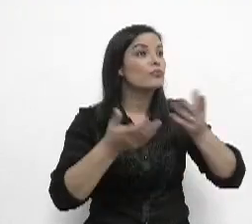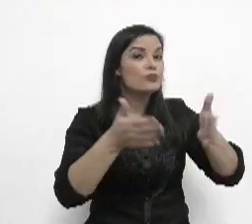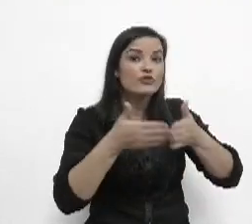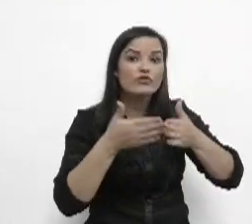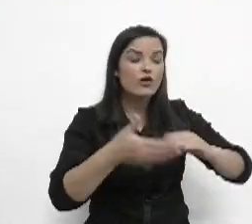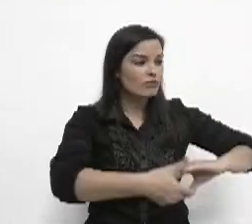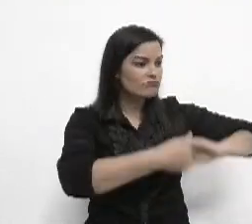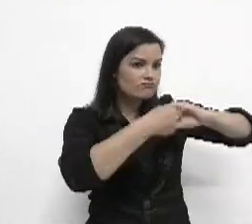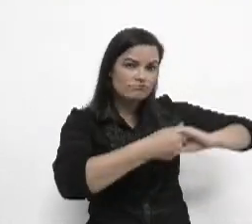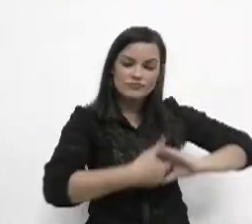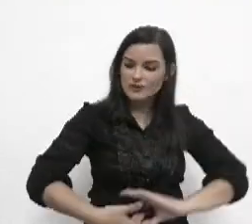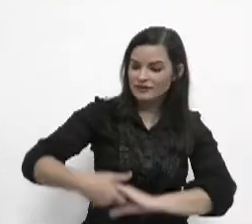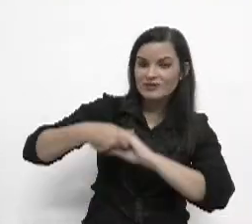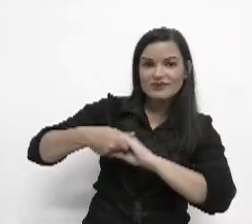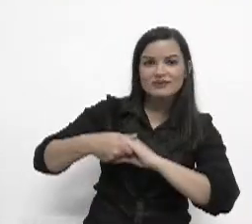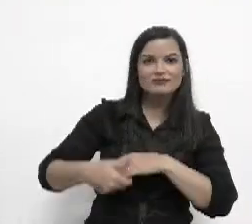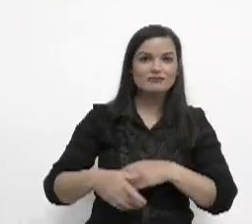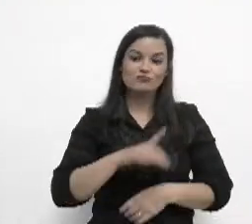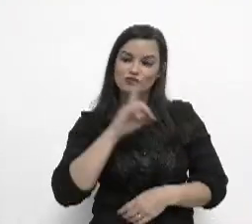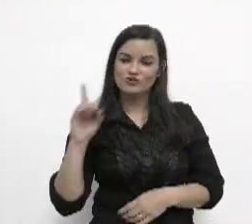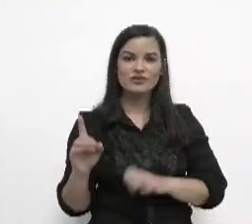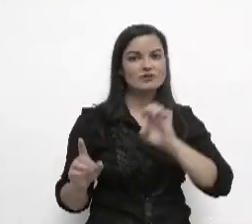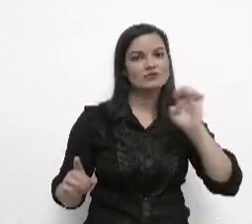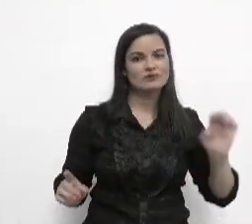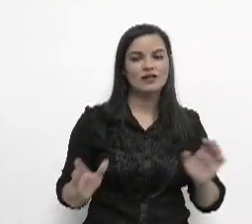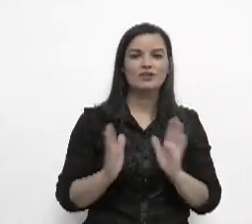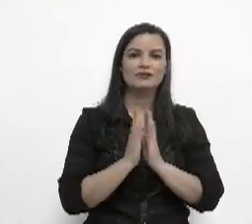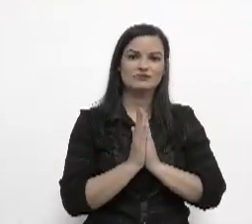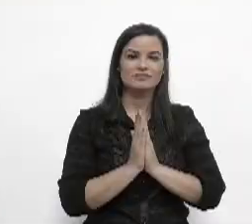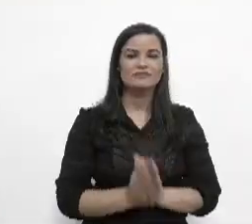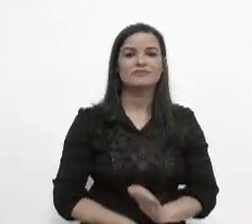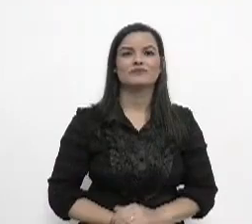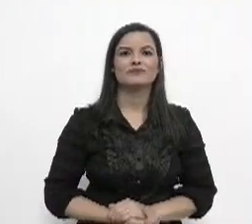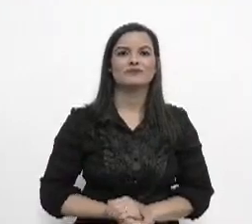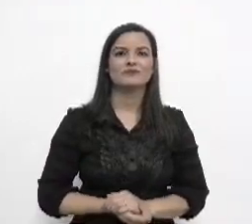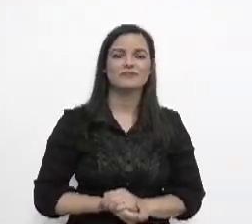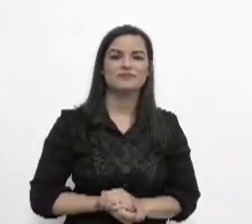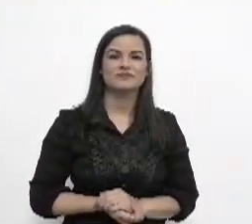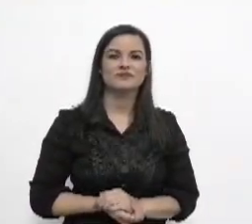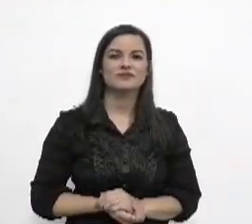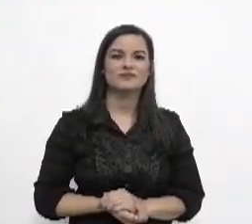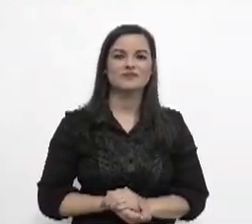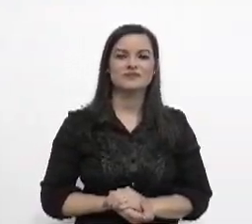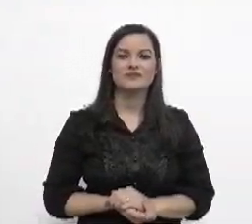à direita e à esquerda, e vamos assim, darmos assento.